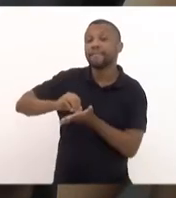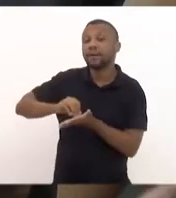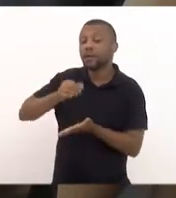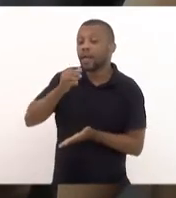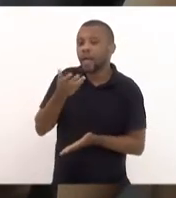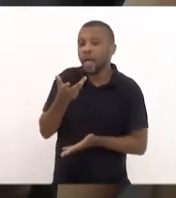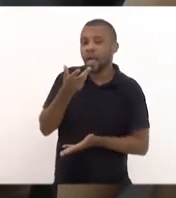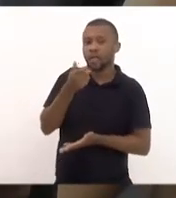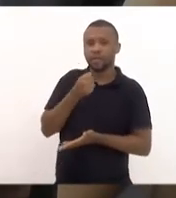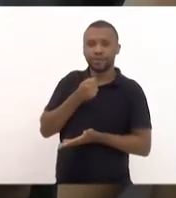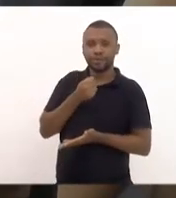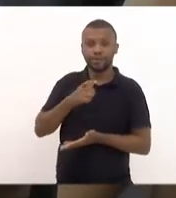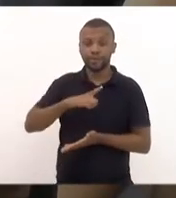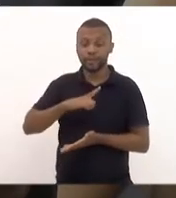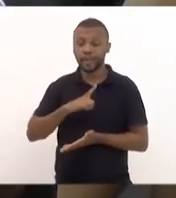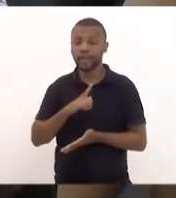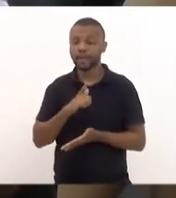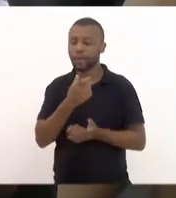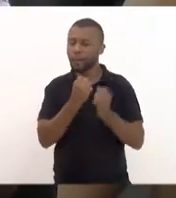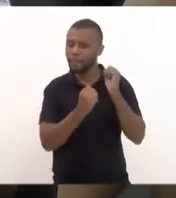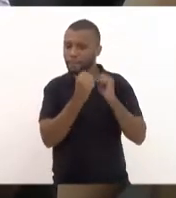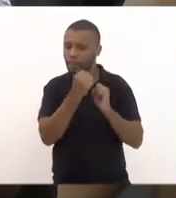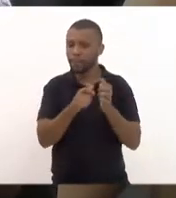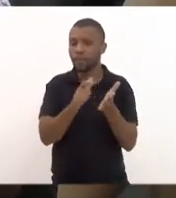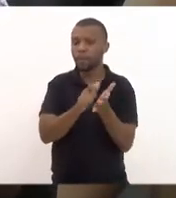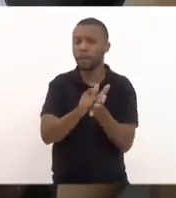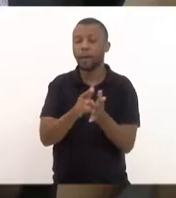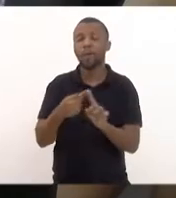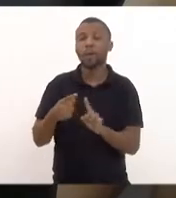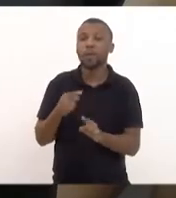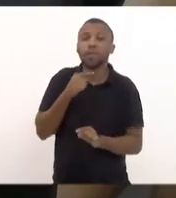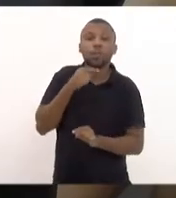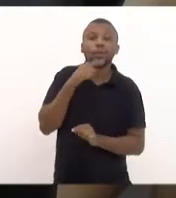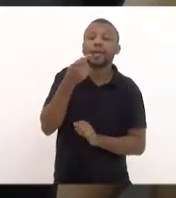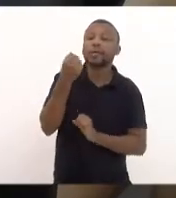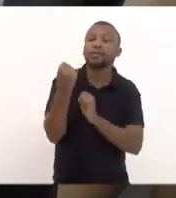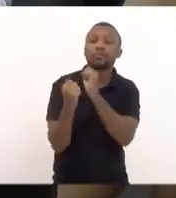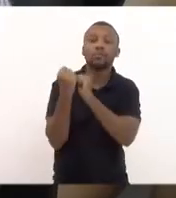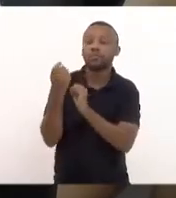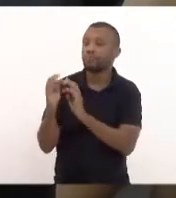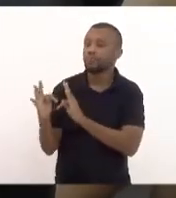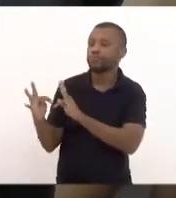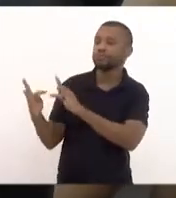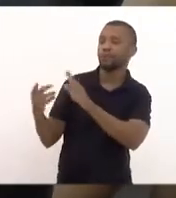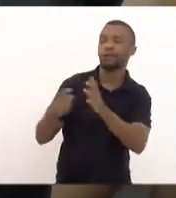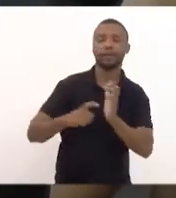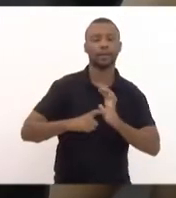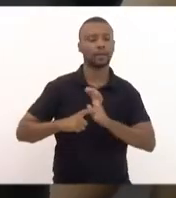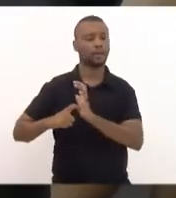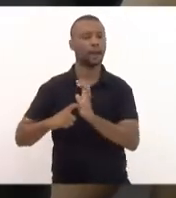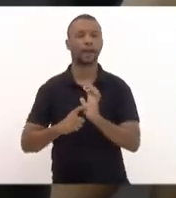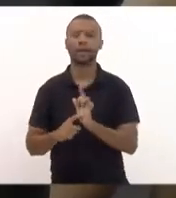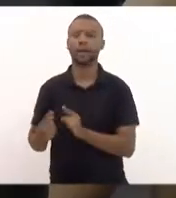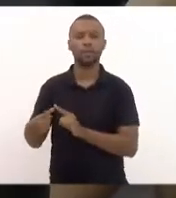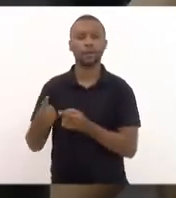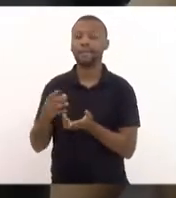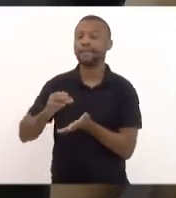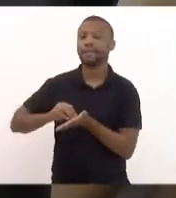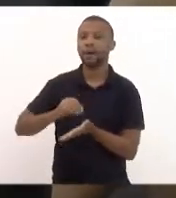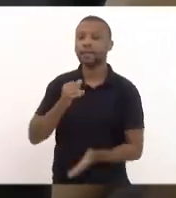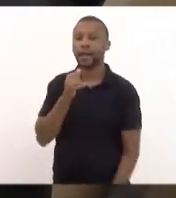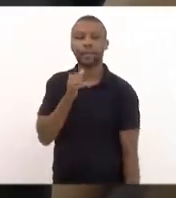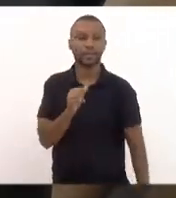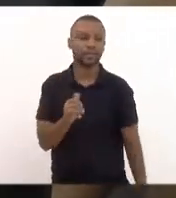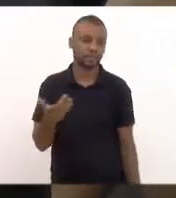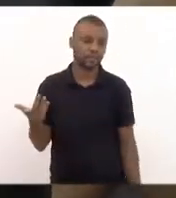papel que não consegue usar todas as máquinas porque não tem energia. Não é isso? Então, enfim, quer dizer, precisa-se de realmente o Estado se